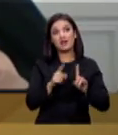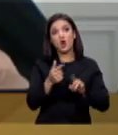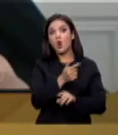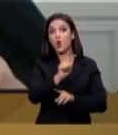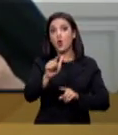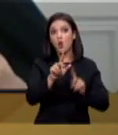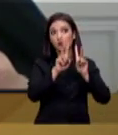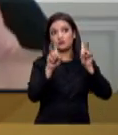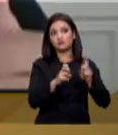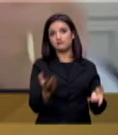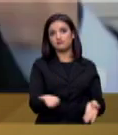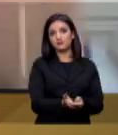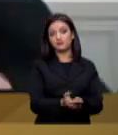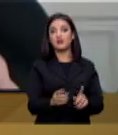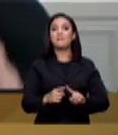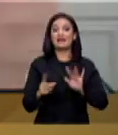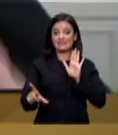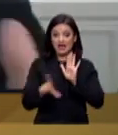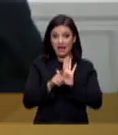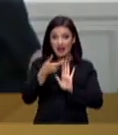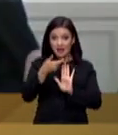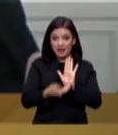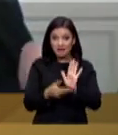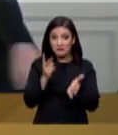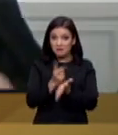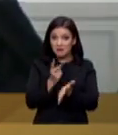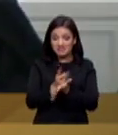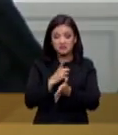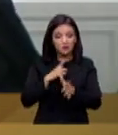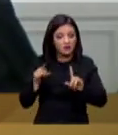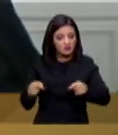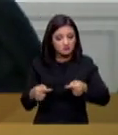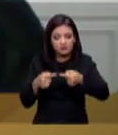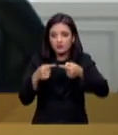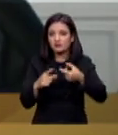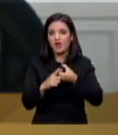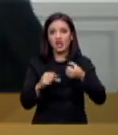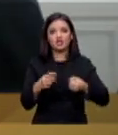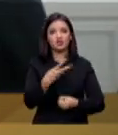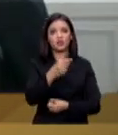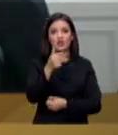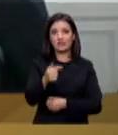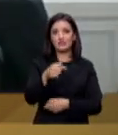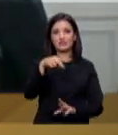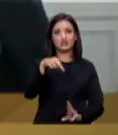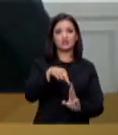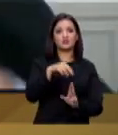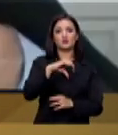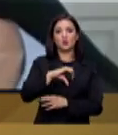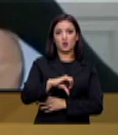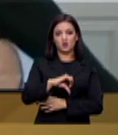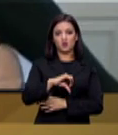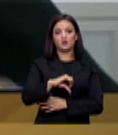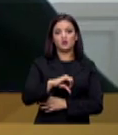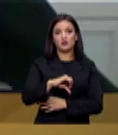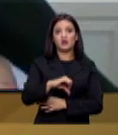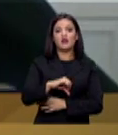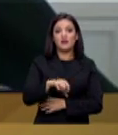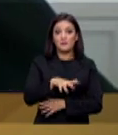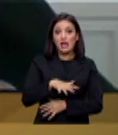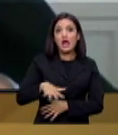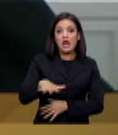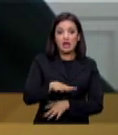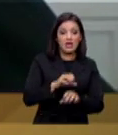excepcionalmente, em caráter temporário, nos termos do artigo 37, inciso 9, para essa área